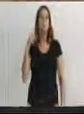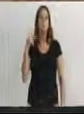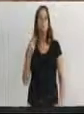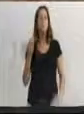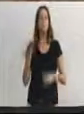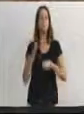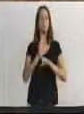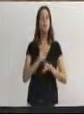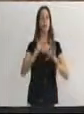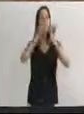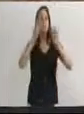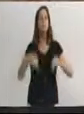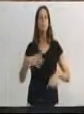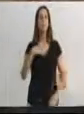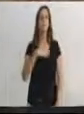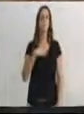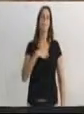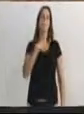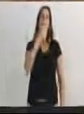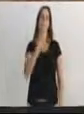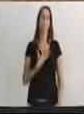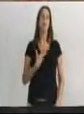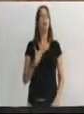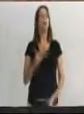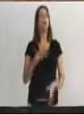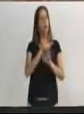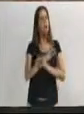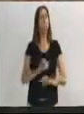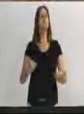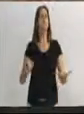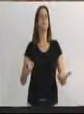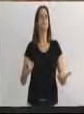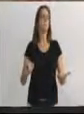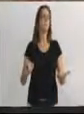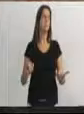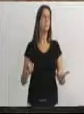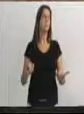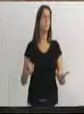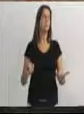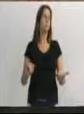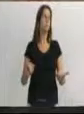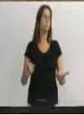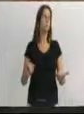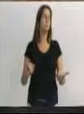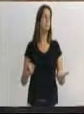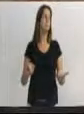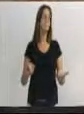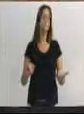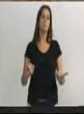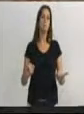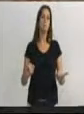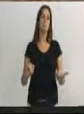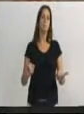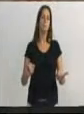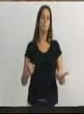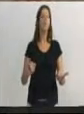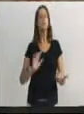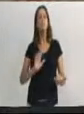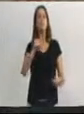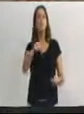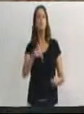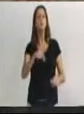municipais de blumenau quero fazer esse registro quero fazer esse registro depois eu fora do à parte aqui com o tempo